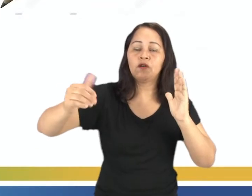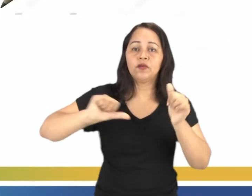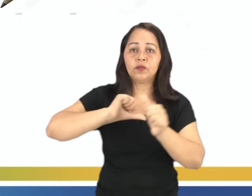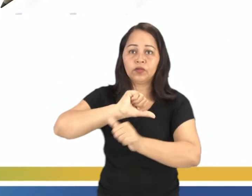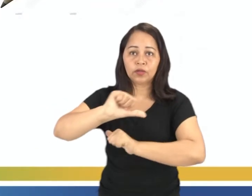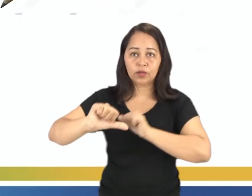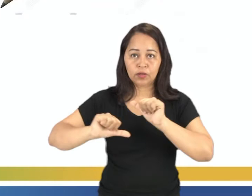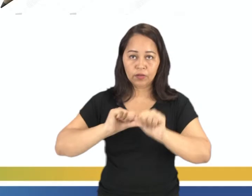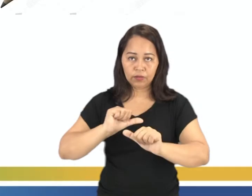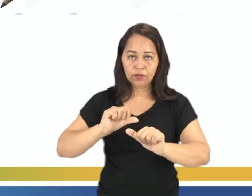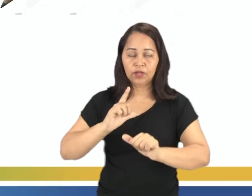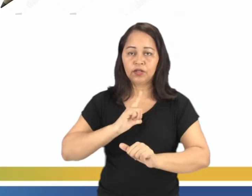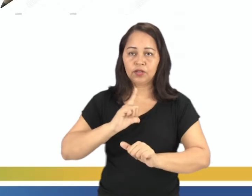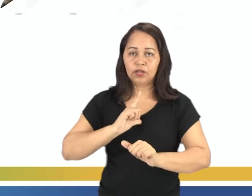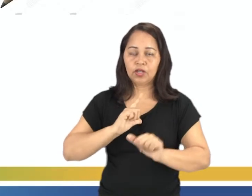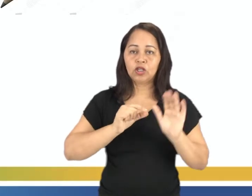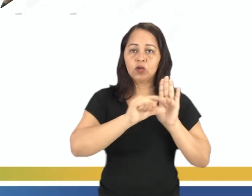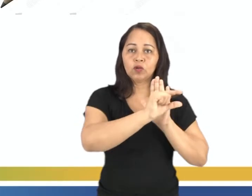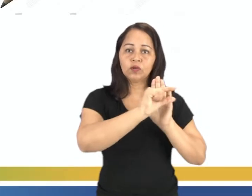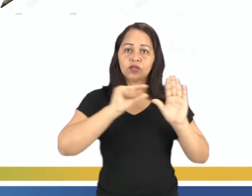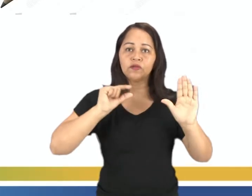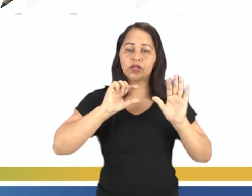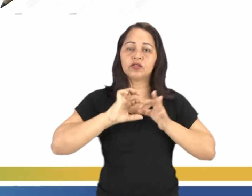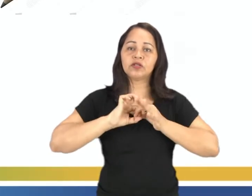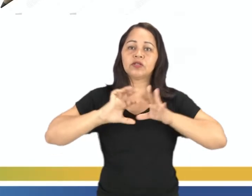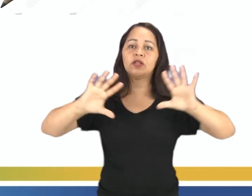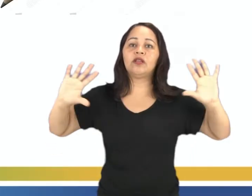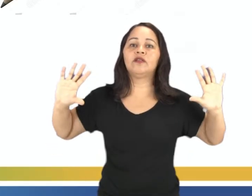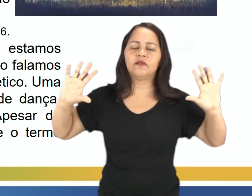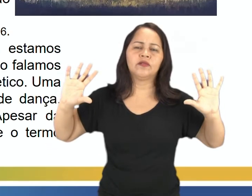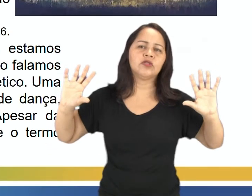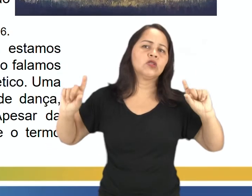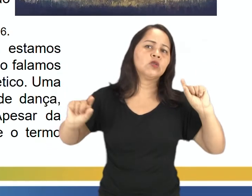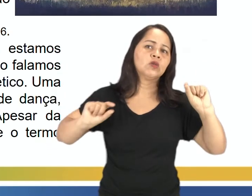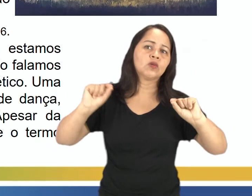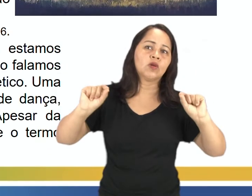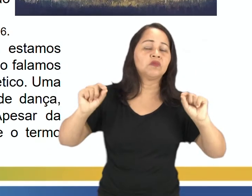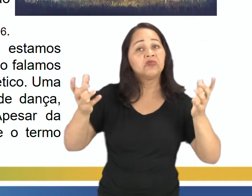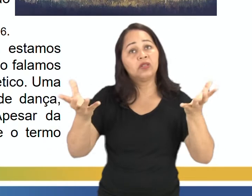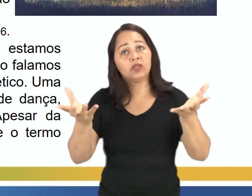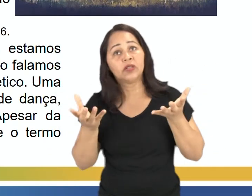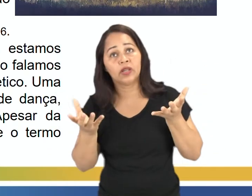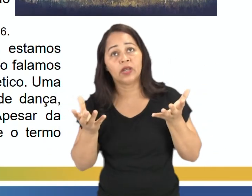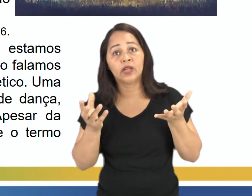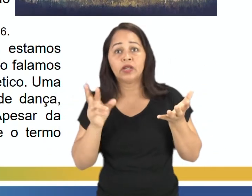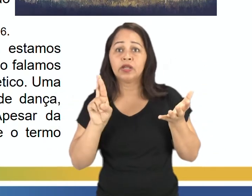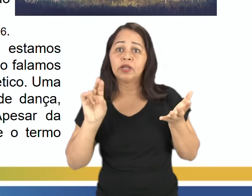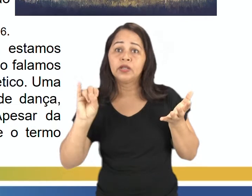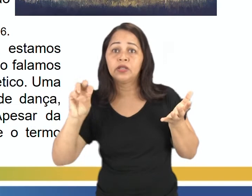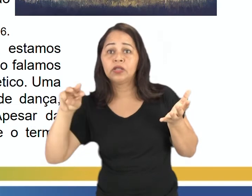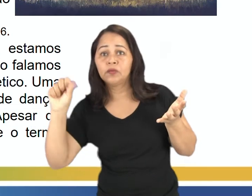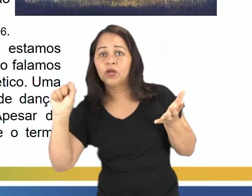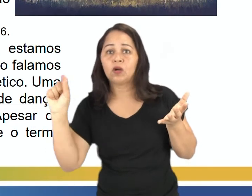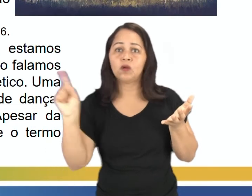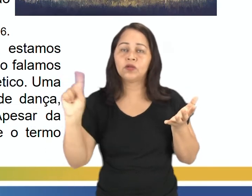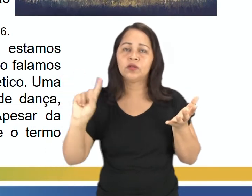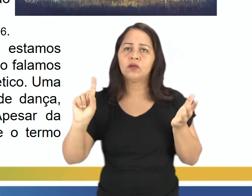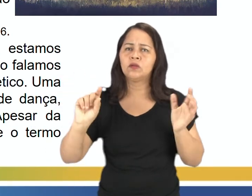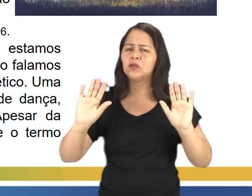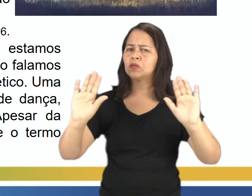nós usamos os versos livres, que o autor ele decide se quer ou não fazer a rima, tá? Qual é a diferença entre o poema e